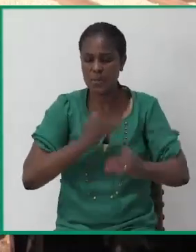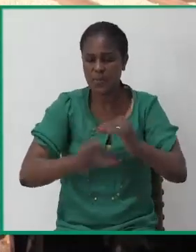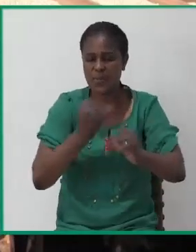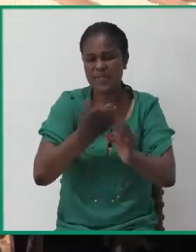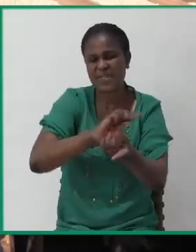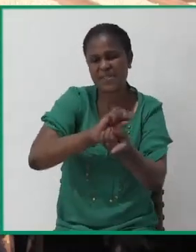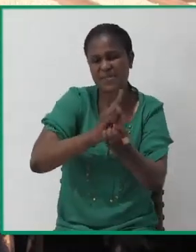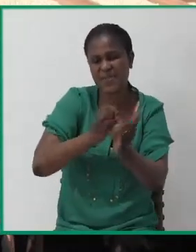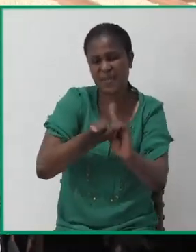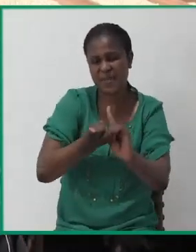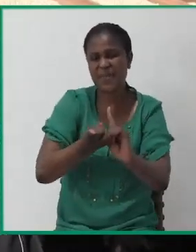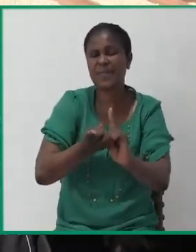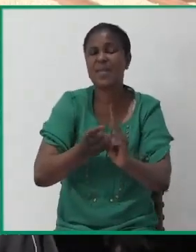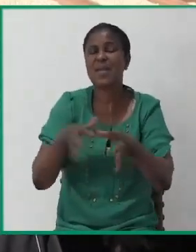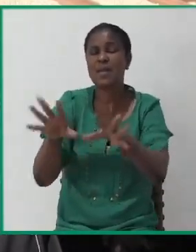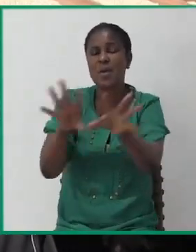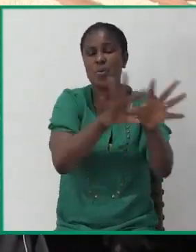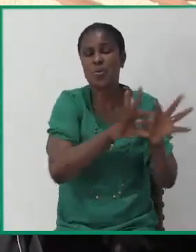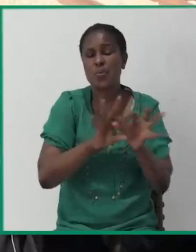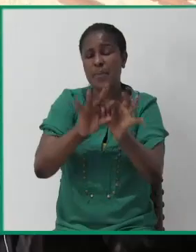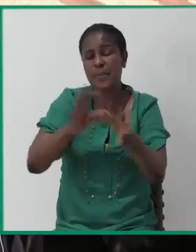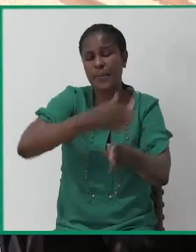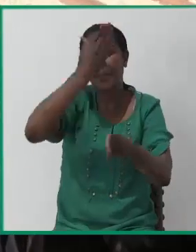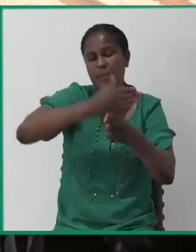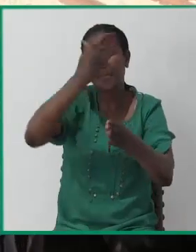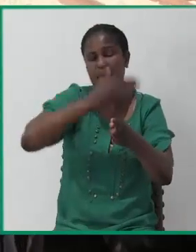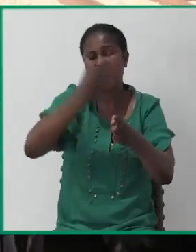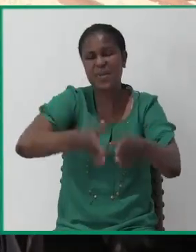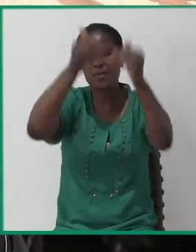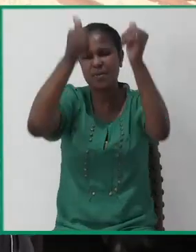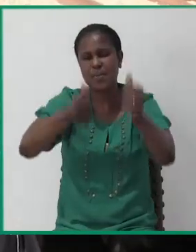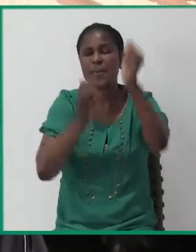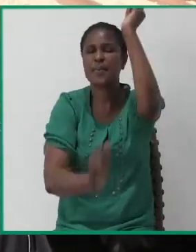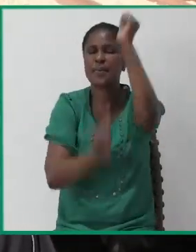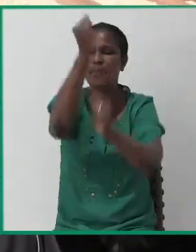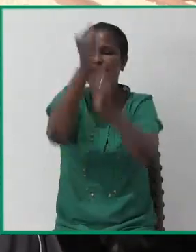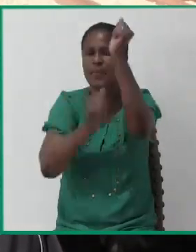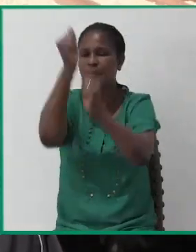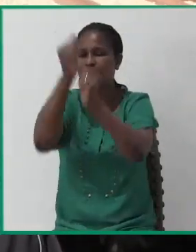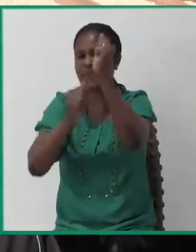de processamento combinado com as boas práticas de fabrico,